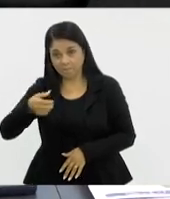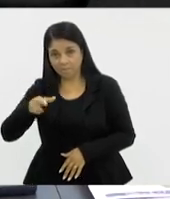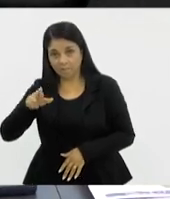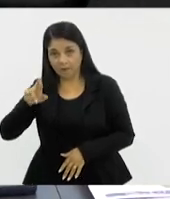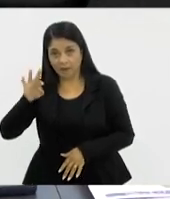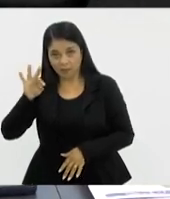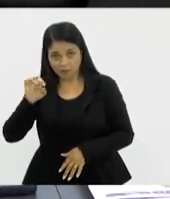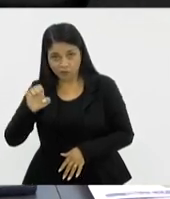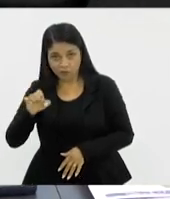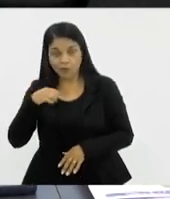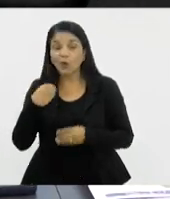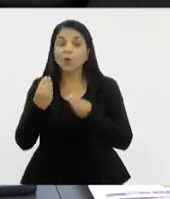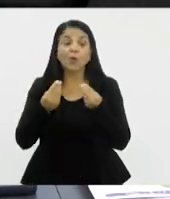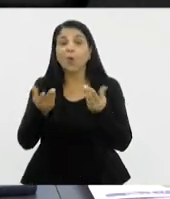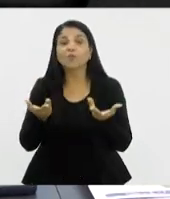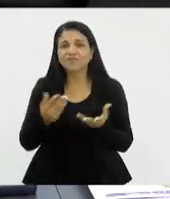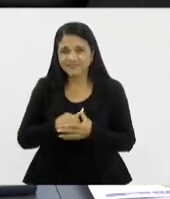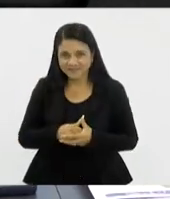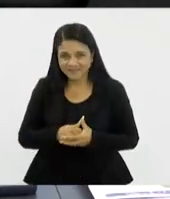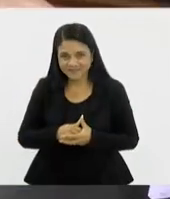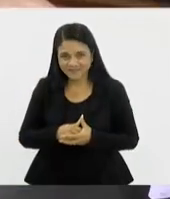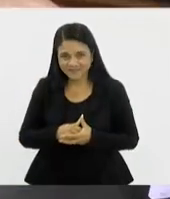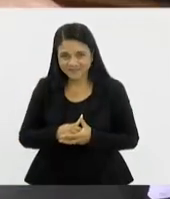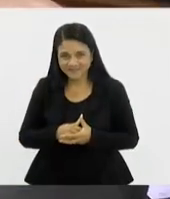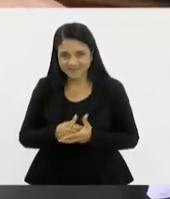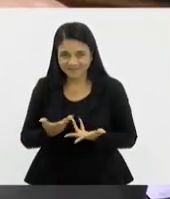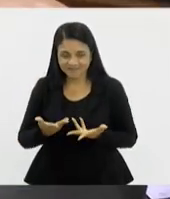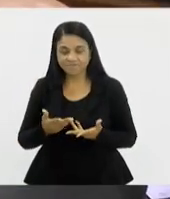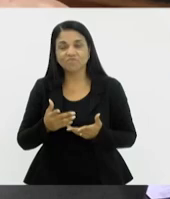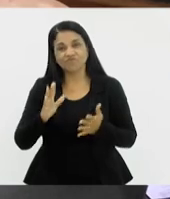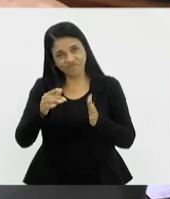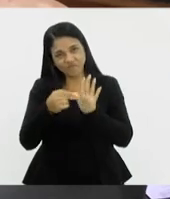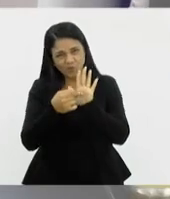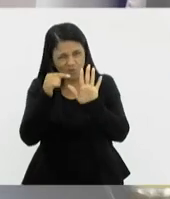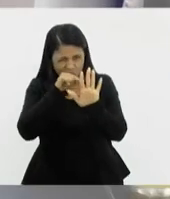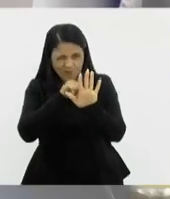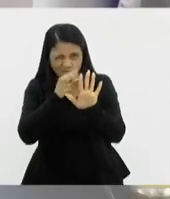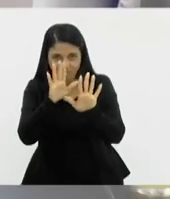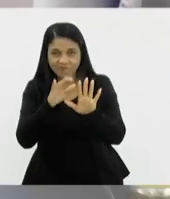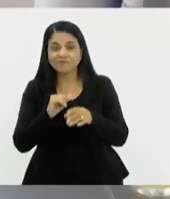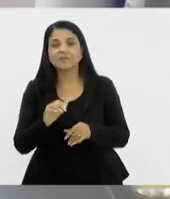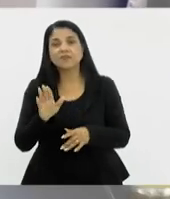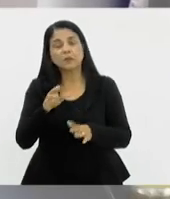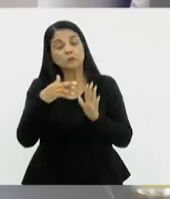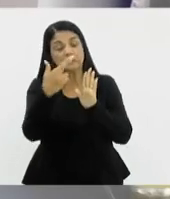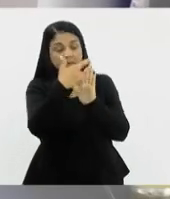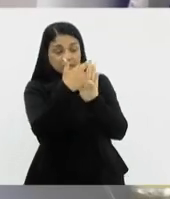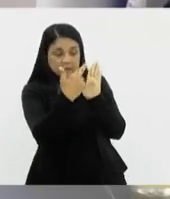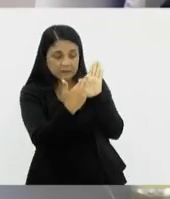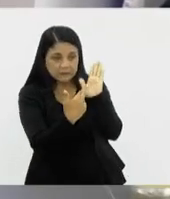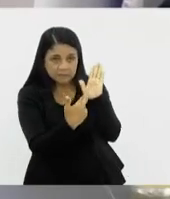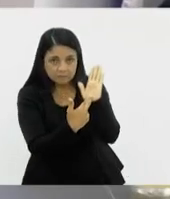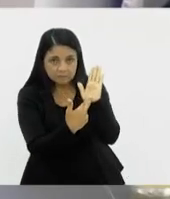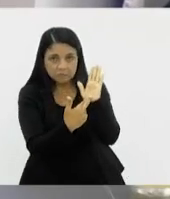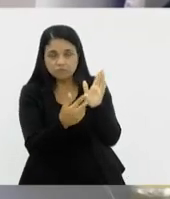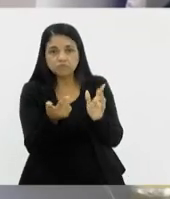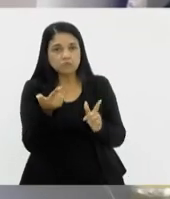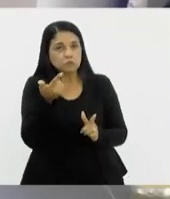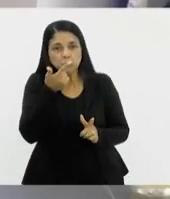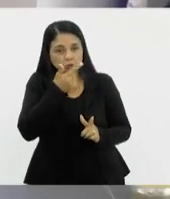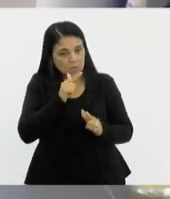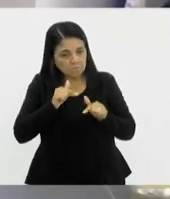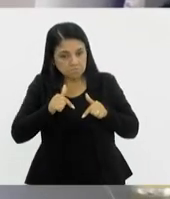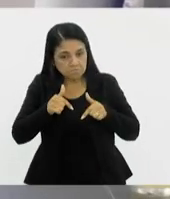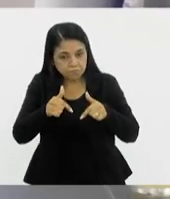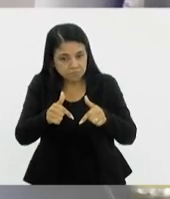Vista por uma. Não, é importante a vista, porque está até no regimento, aquilo que não é exequível pode